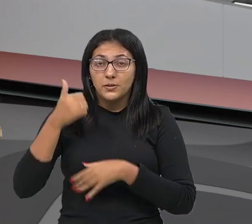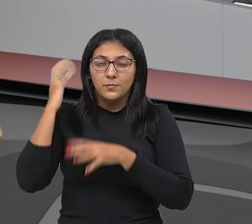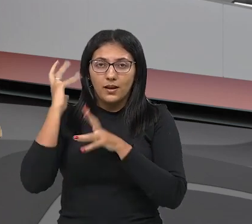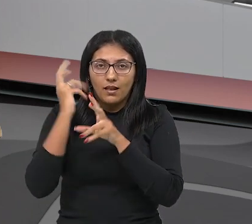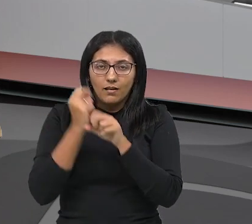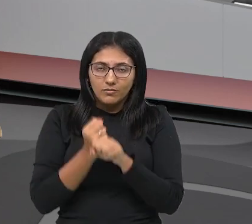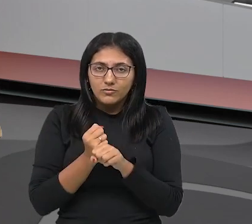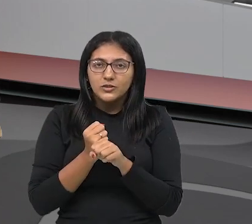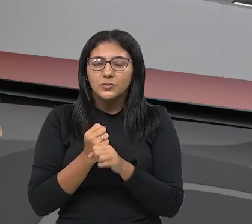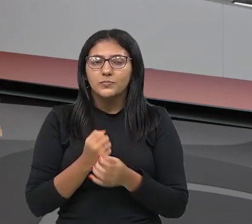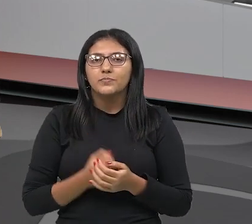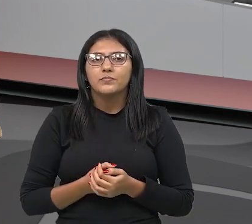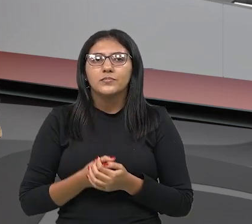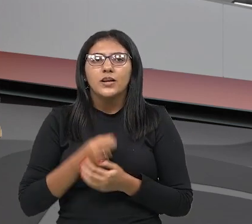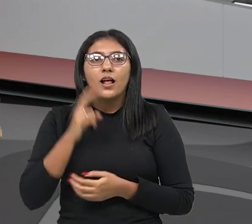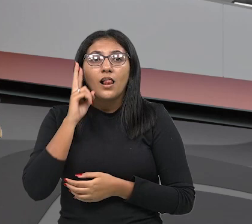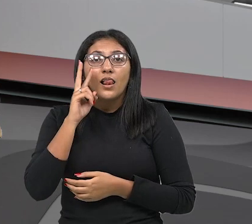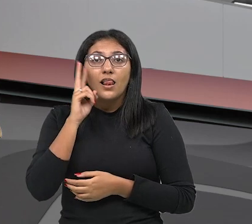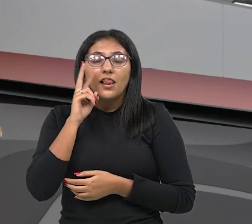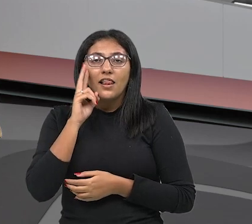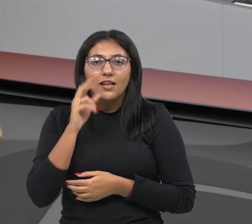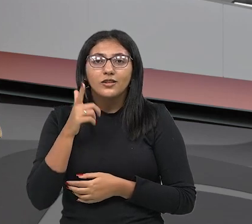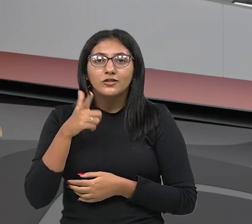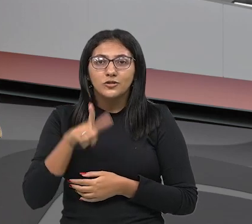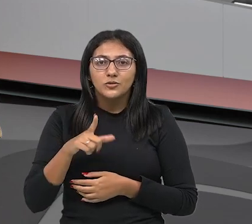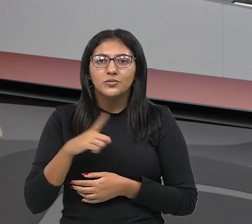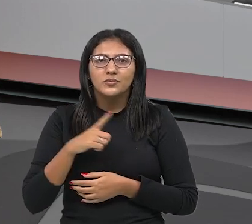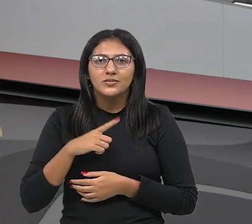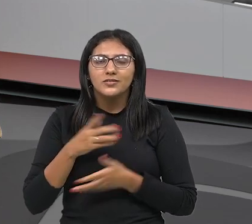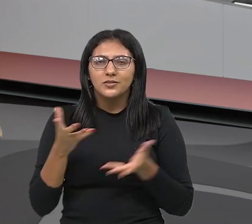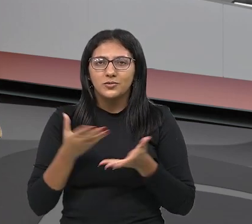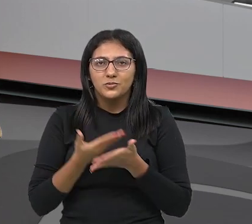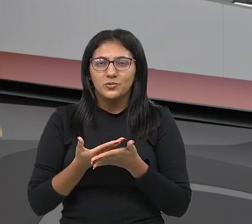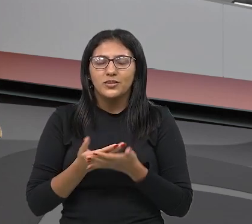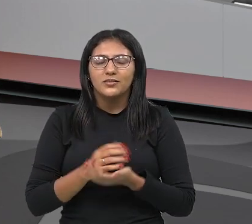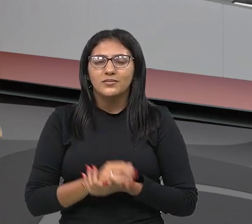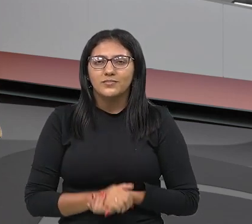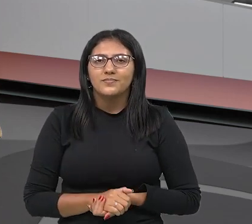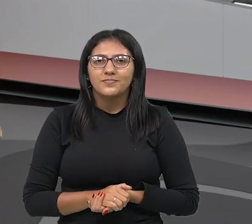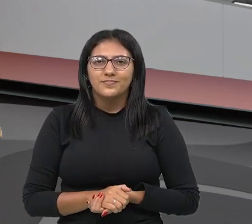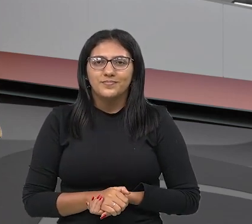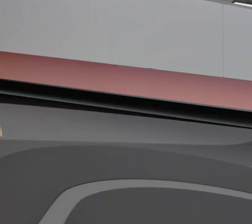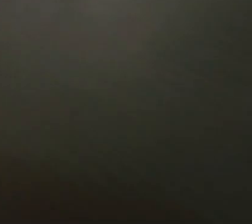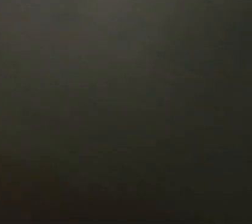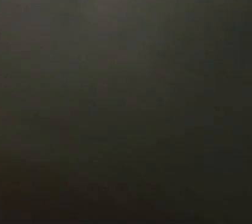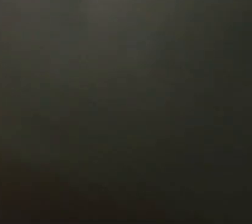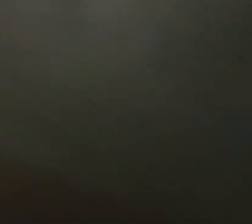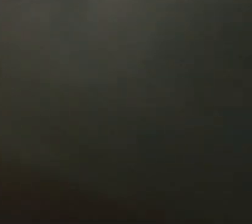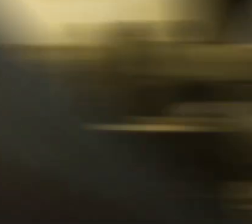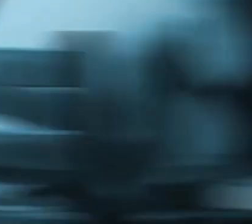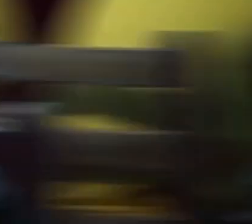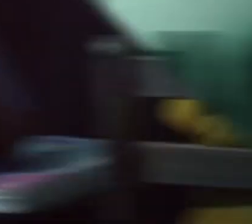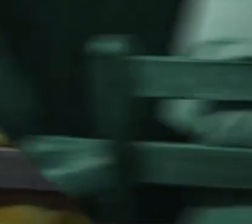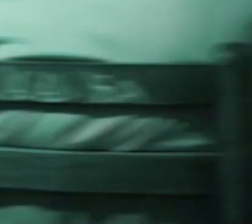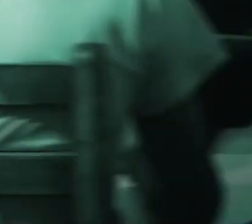tá certo? Relembrando que nós estudamos aí na nossa unidade 2.